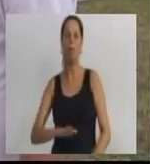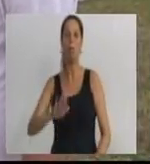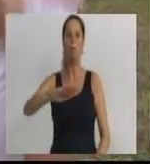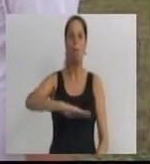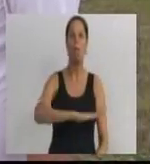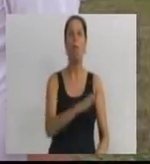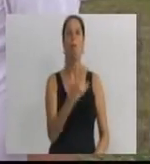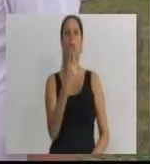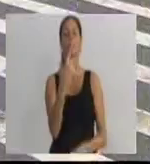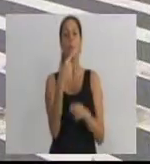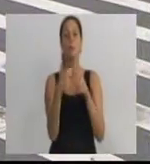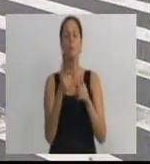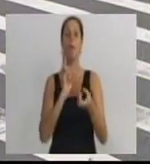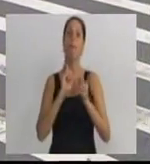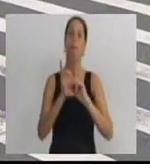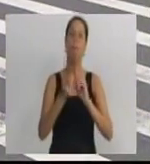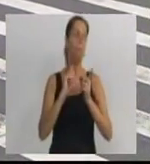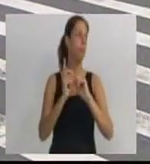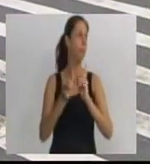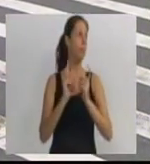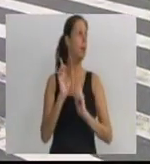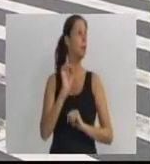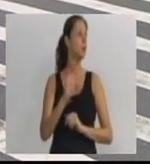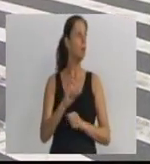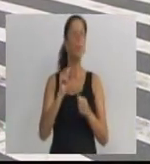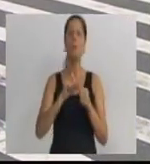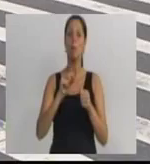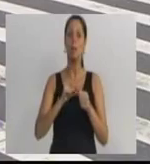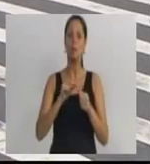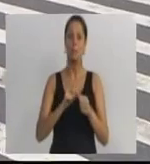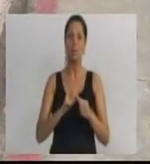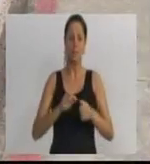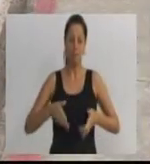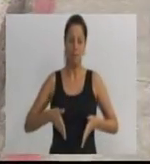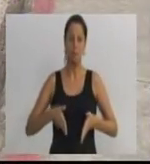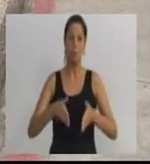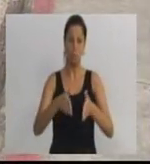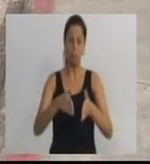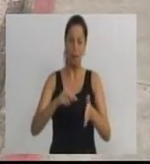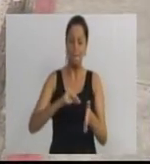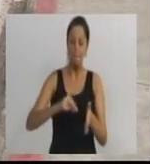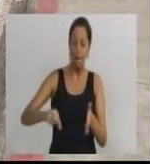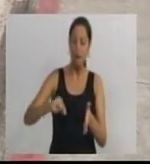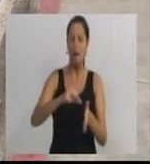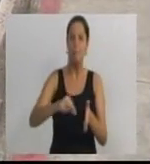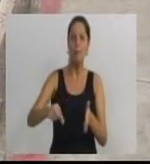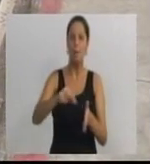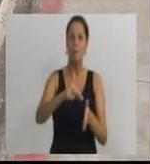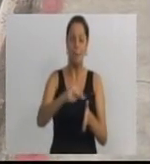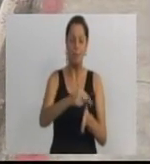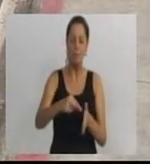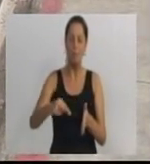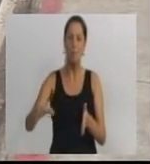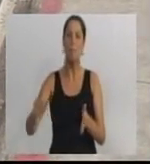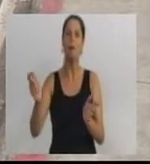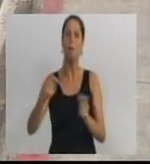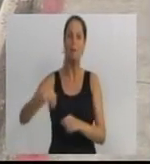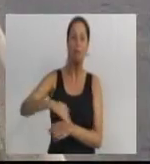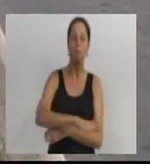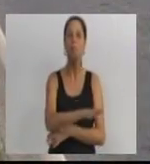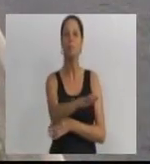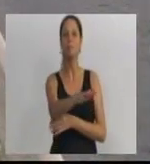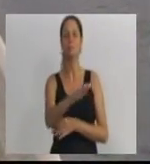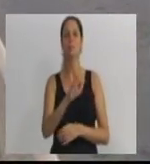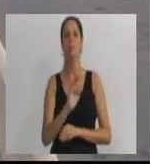César, fazer o contorno para lá. É só fazer um tracejado ali no chão, ali, ó, cruza direto para a esquerda ali, ó. Aquele carro que está saindo branco lá